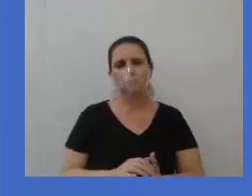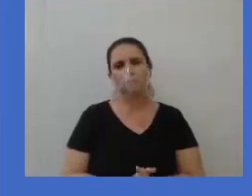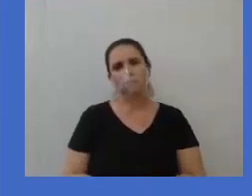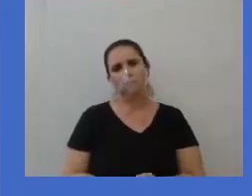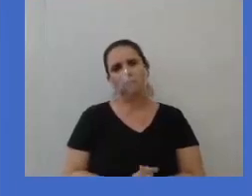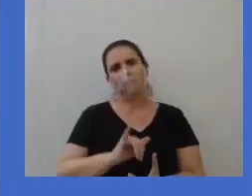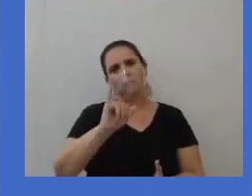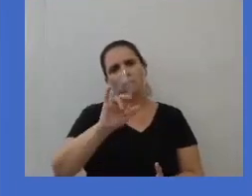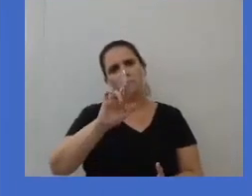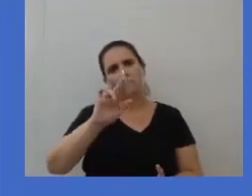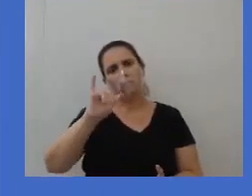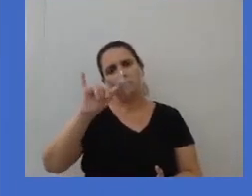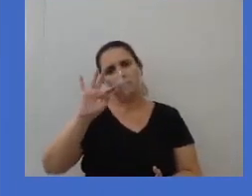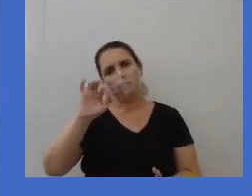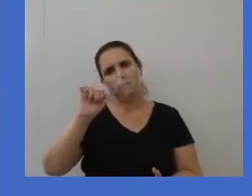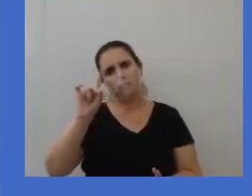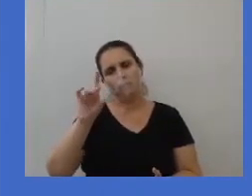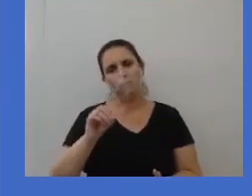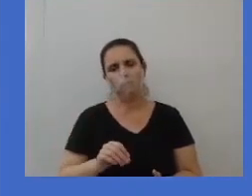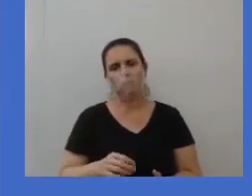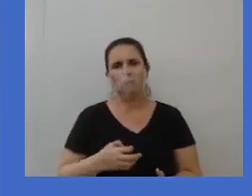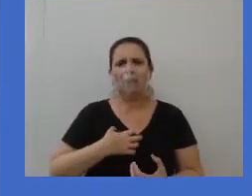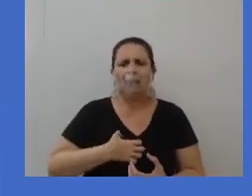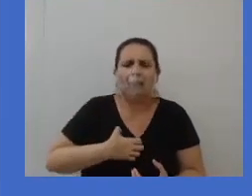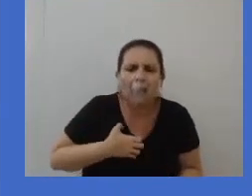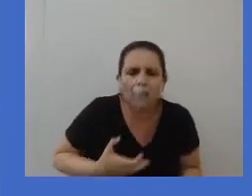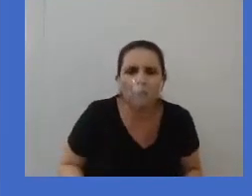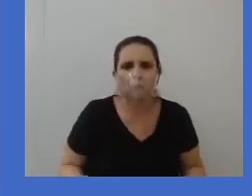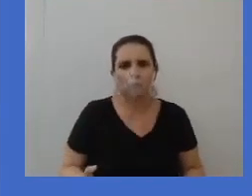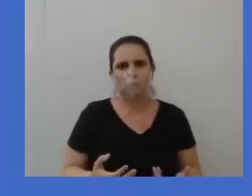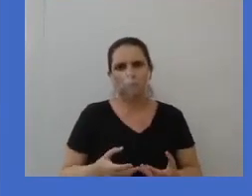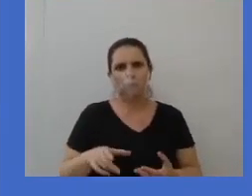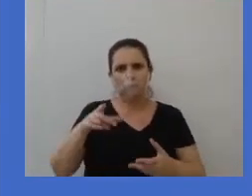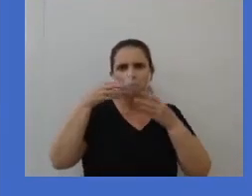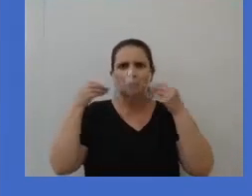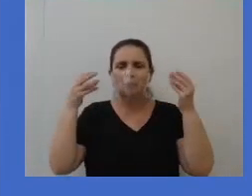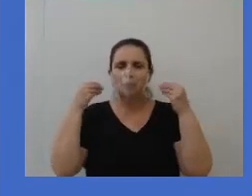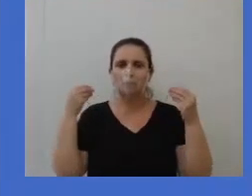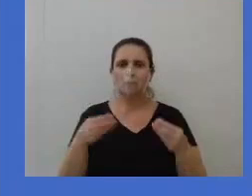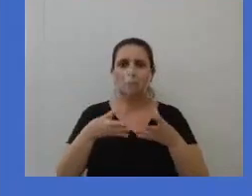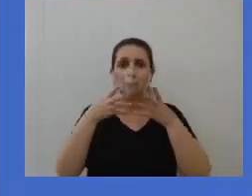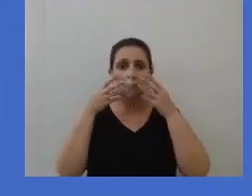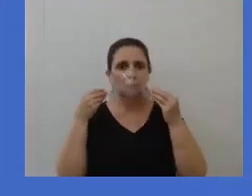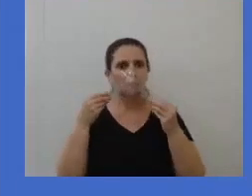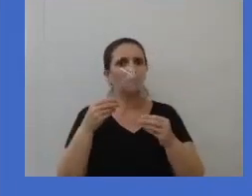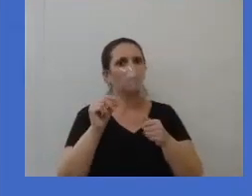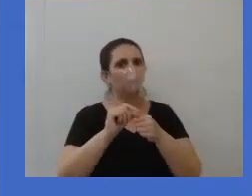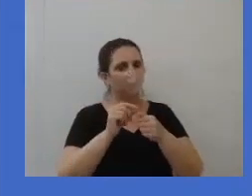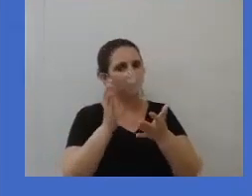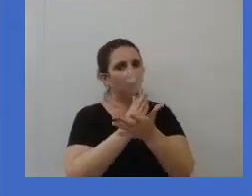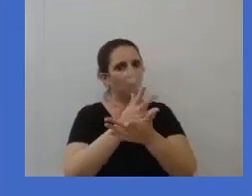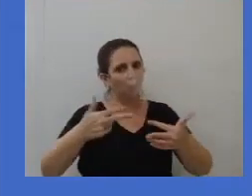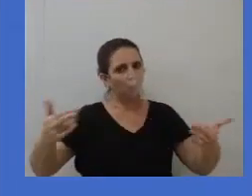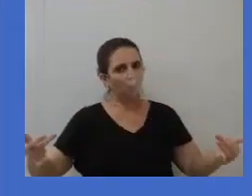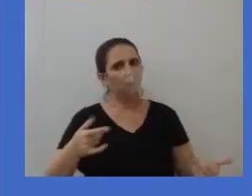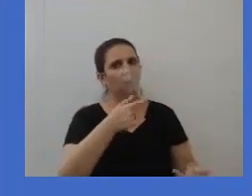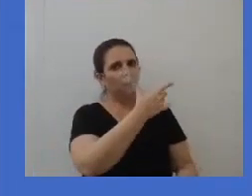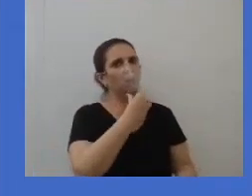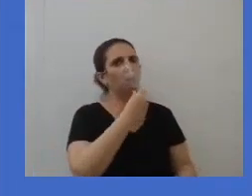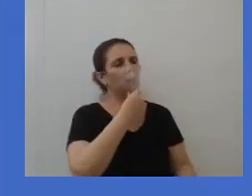mínimo, irritado. Está com raiva de Garfield. Garfield fez alguma coisa e causou